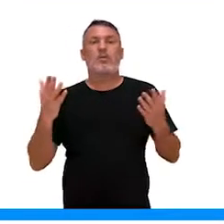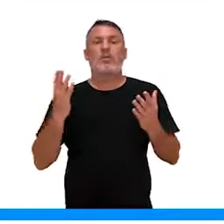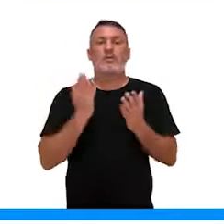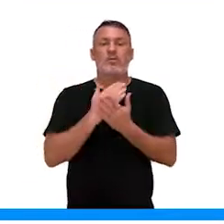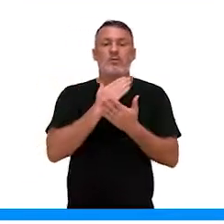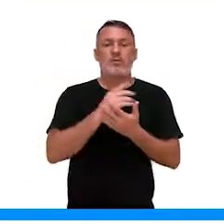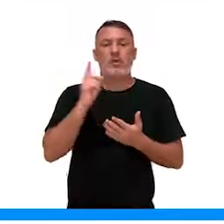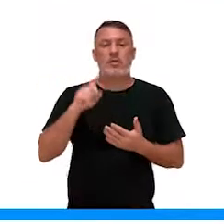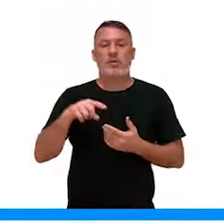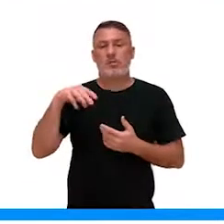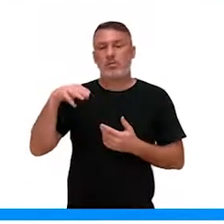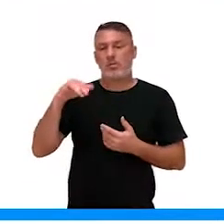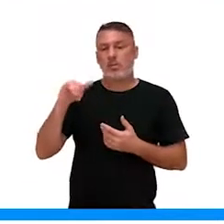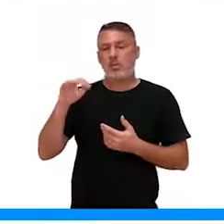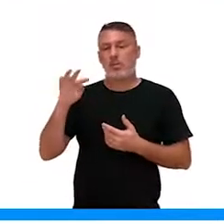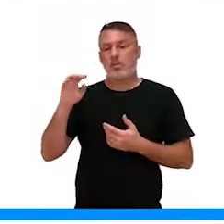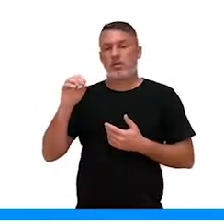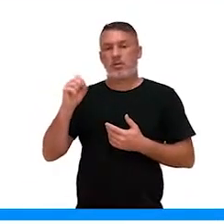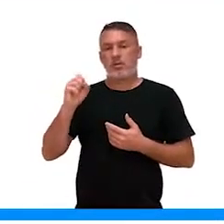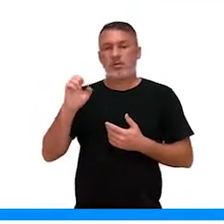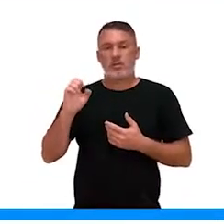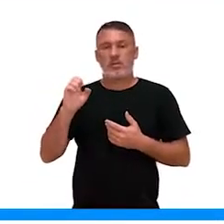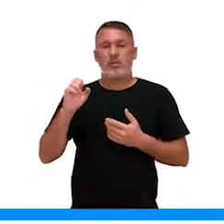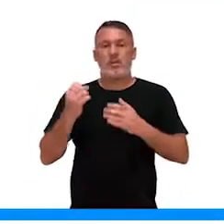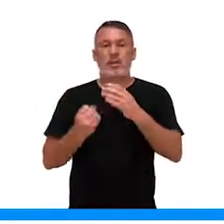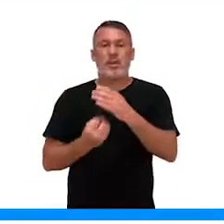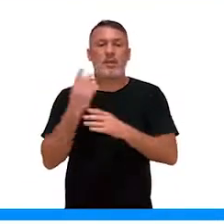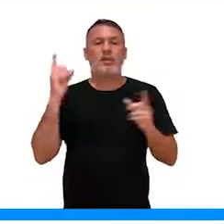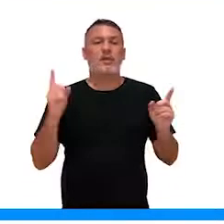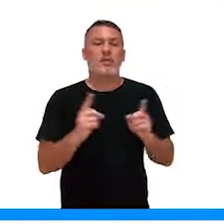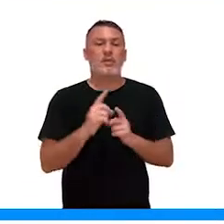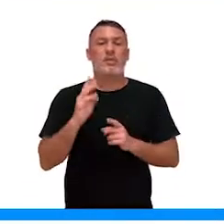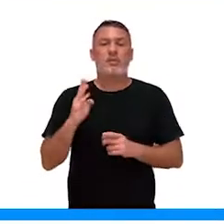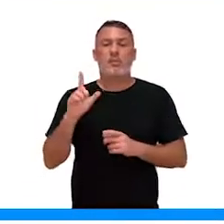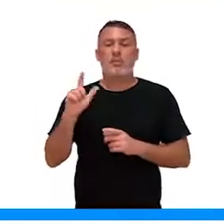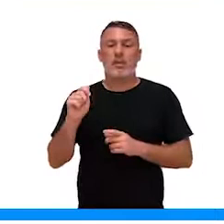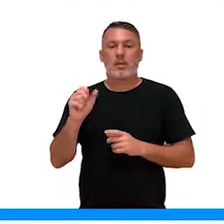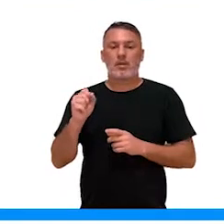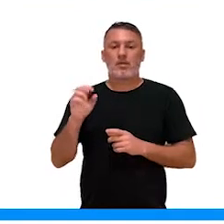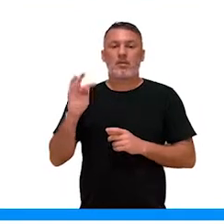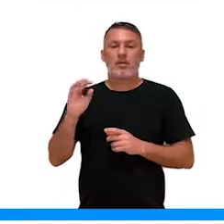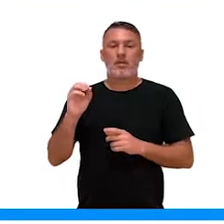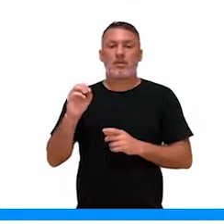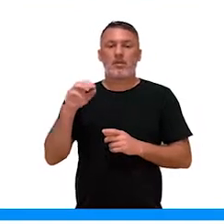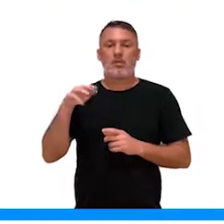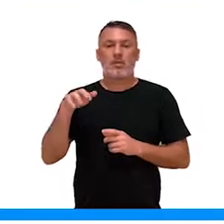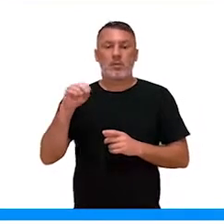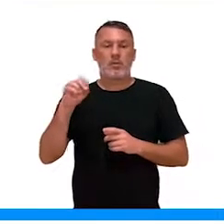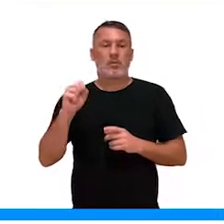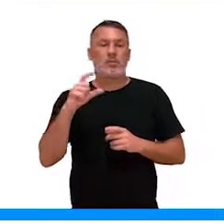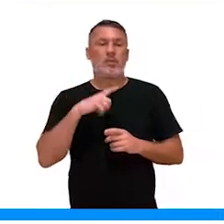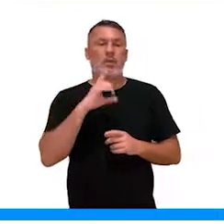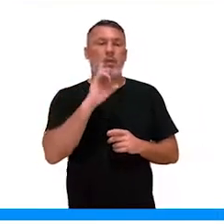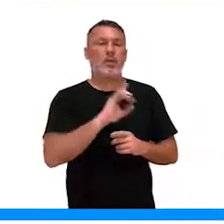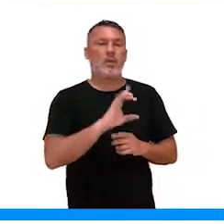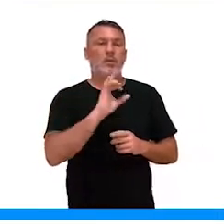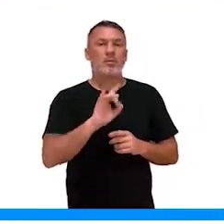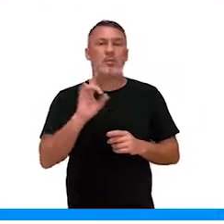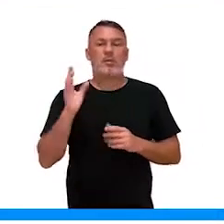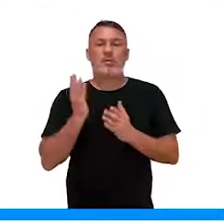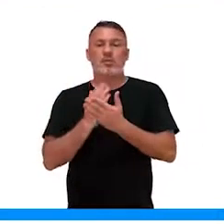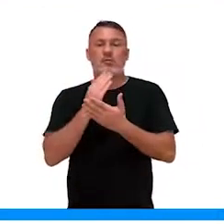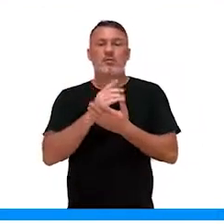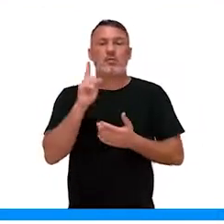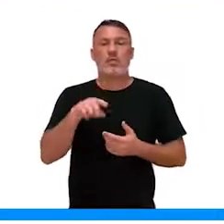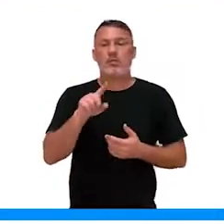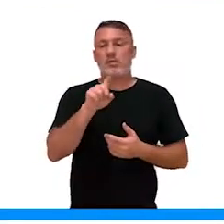Ele começa a se dividir, sofrer mitoses e vão formando blastômeros. O que são blastômeros? Cada uma dessas células